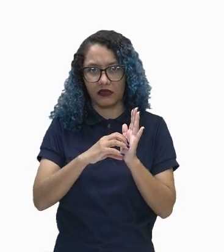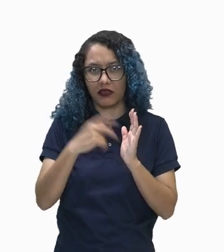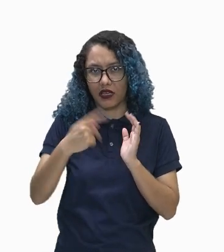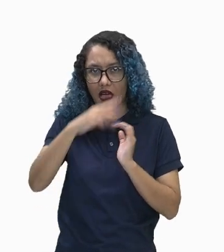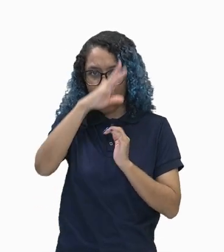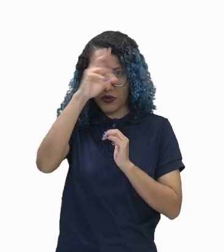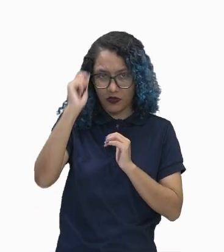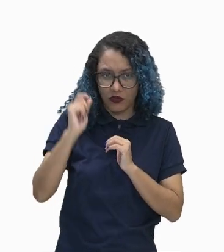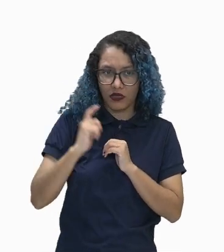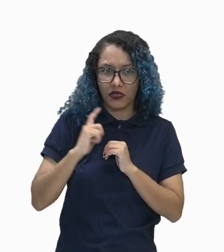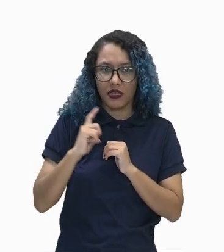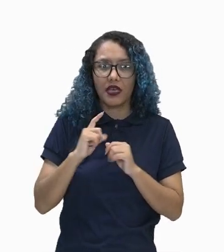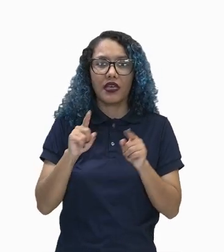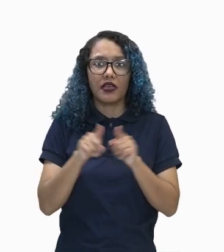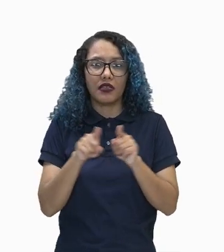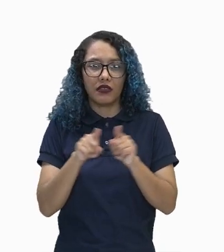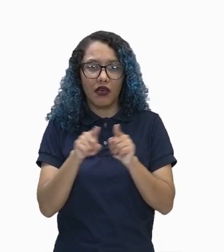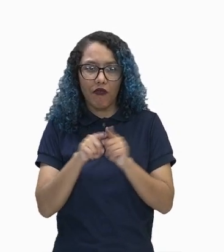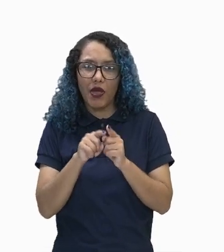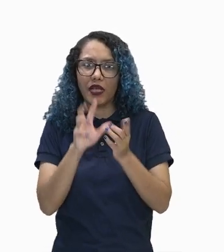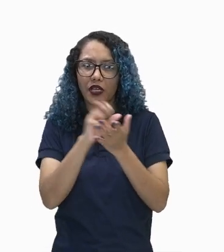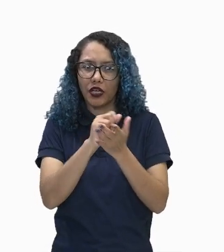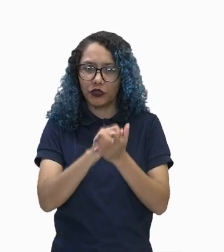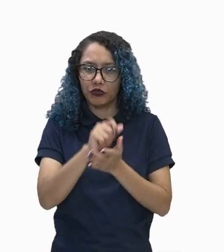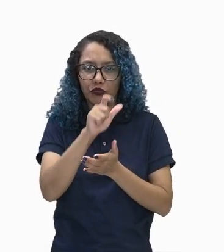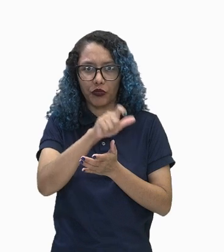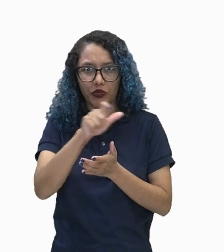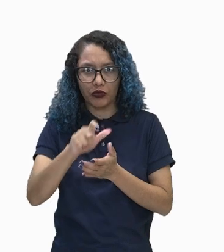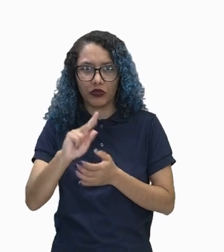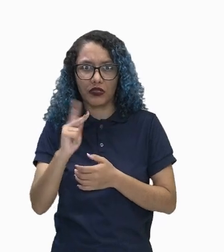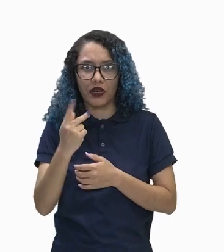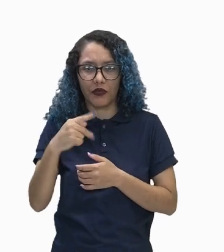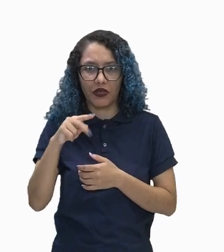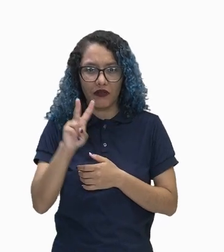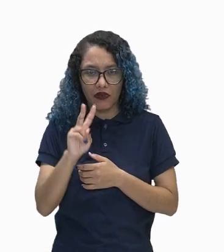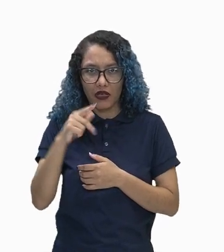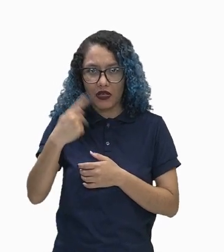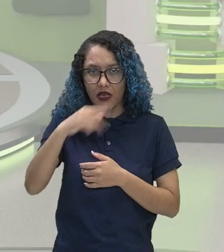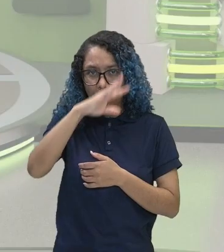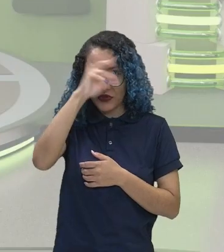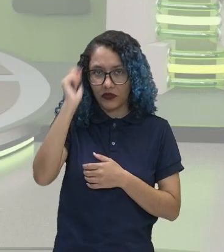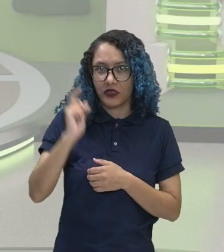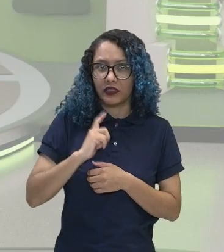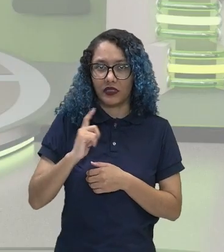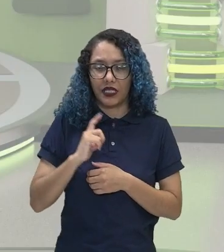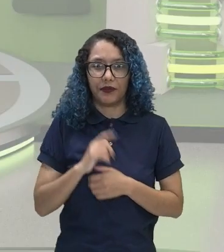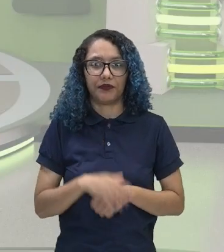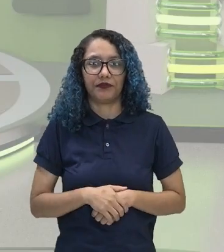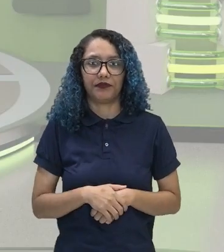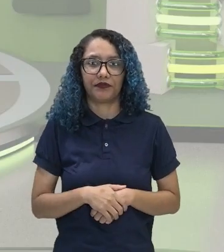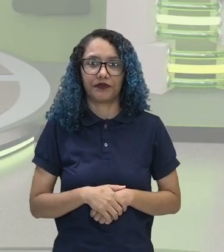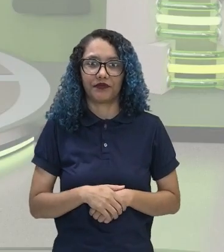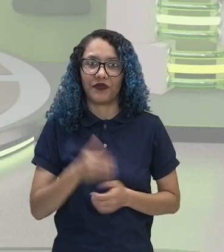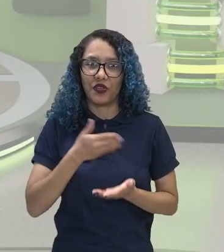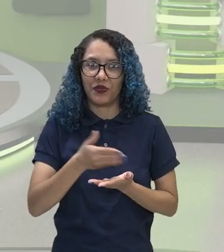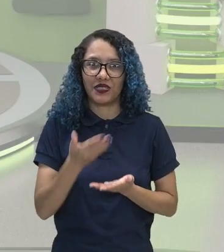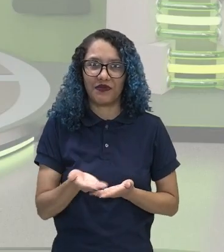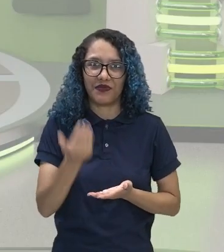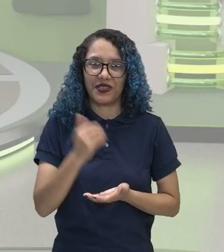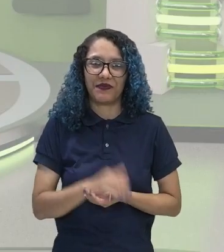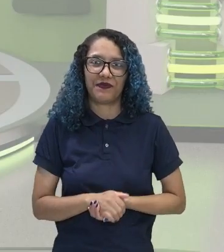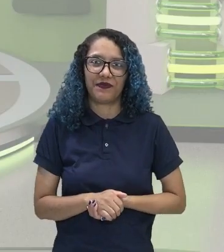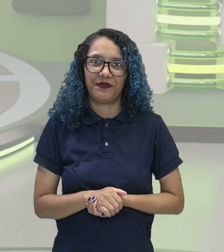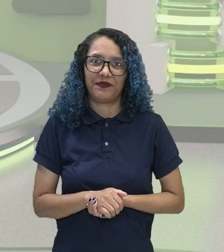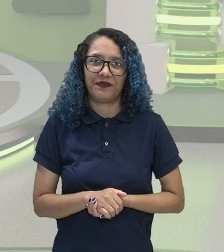no Amazonas, incidência de casos de HPV no Amazonas. E vamos para a